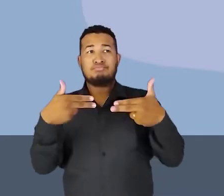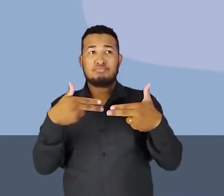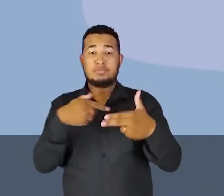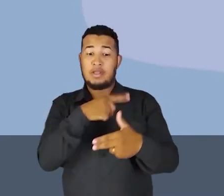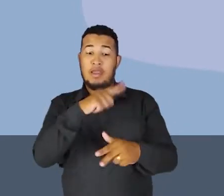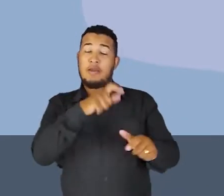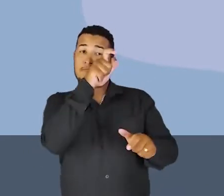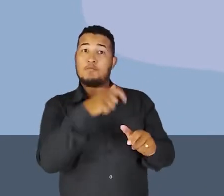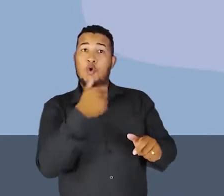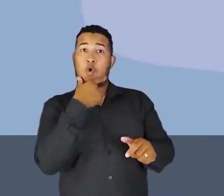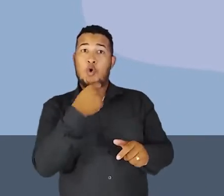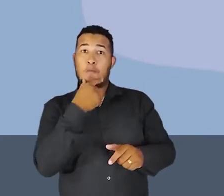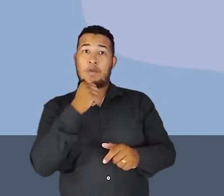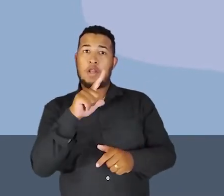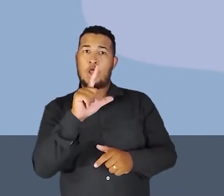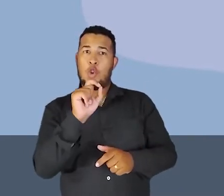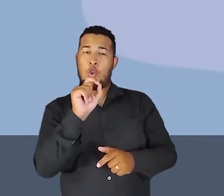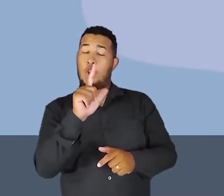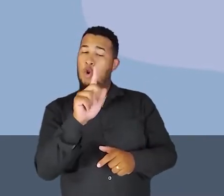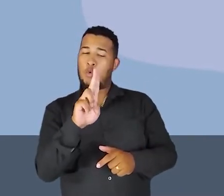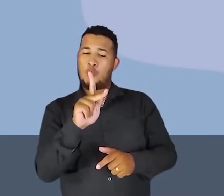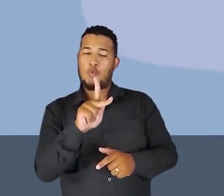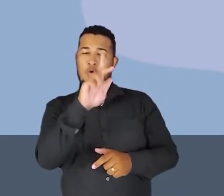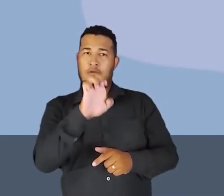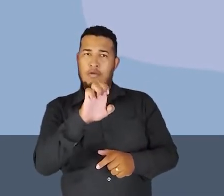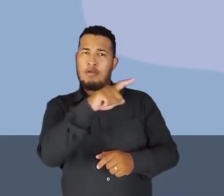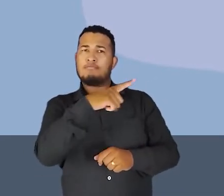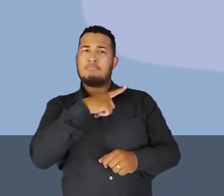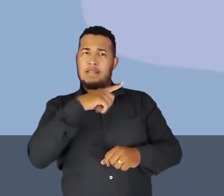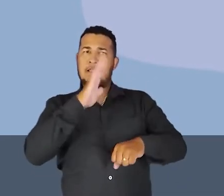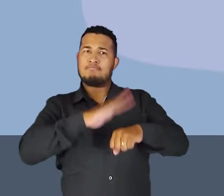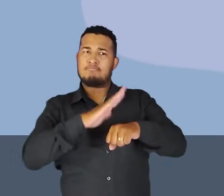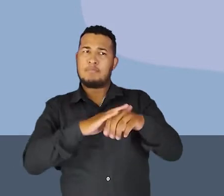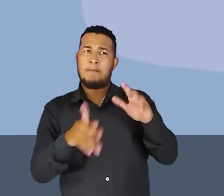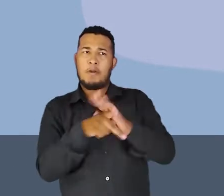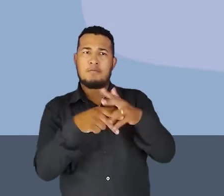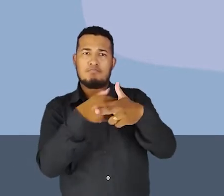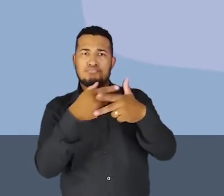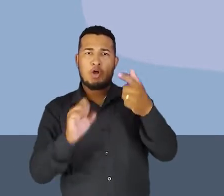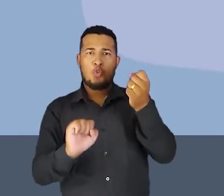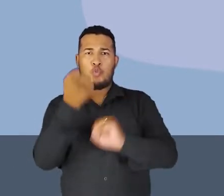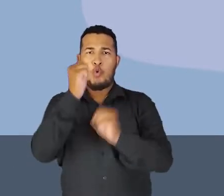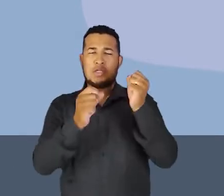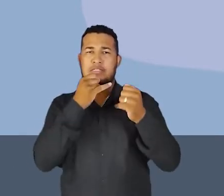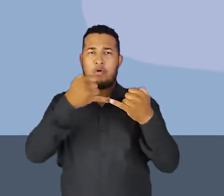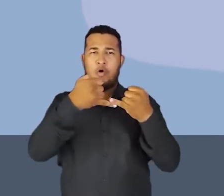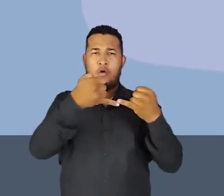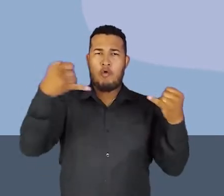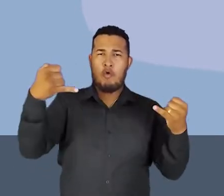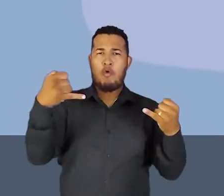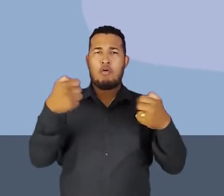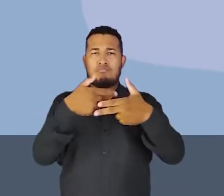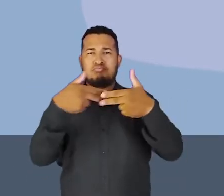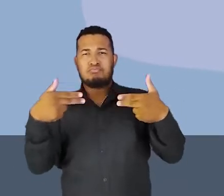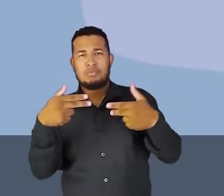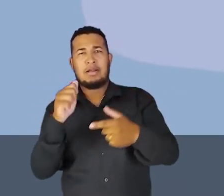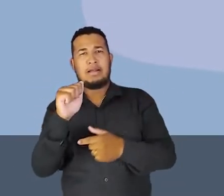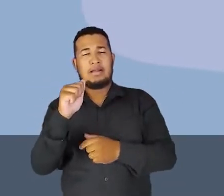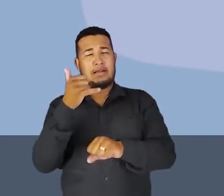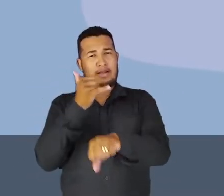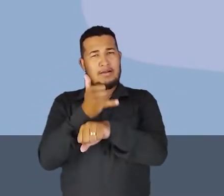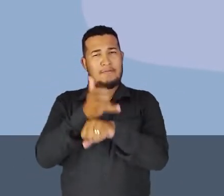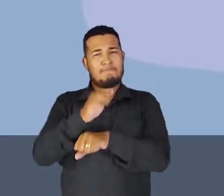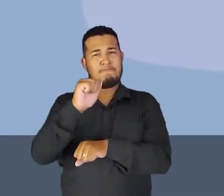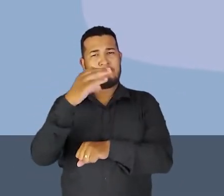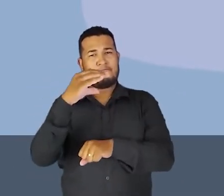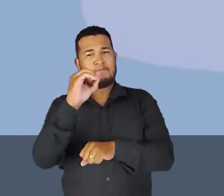um artista Luke Dehan. Ele já trabalha com materiais industriais, cordas, aço inoxidável, né, trabalha com